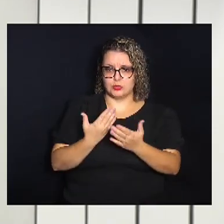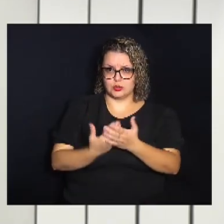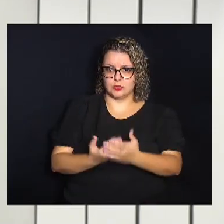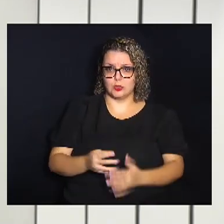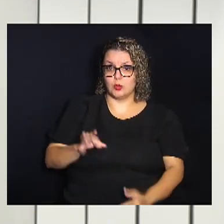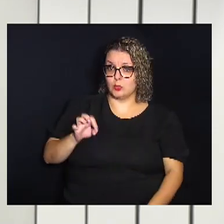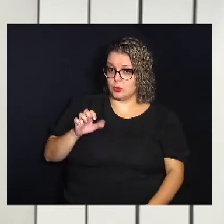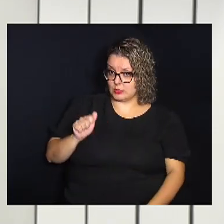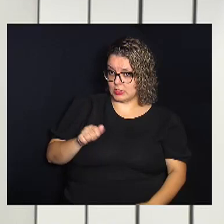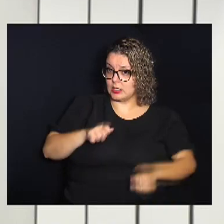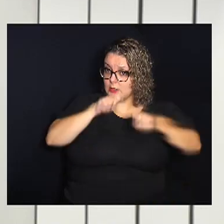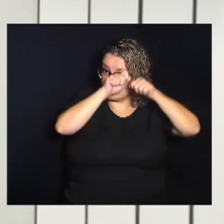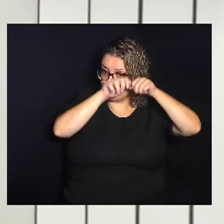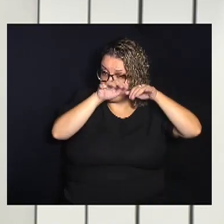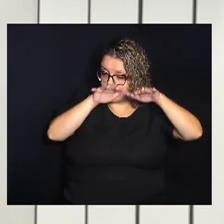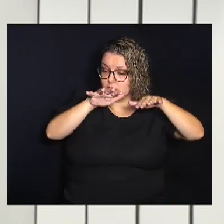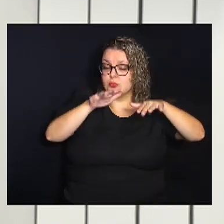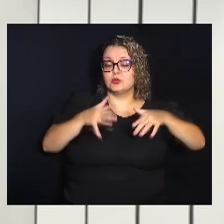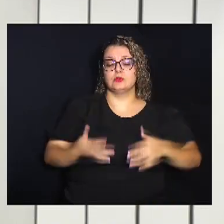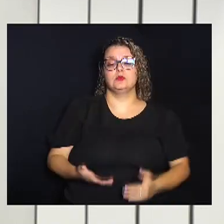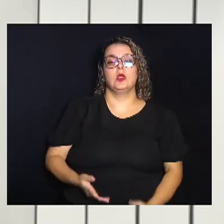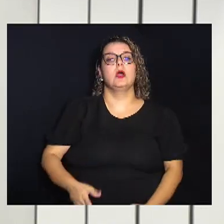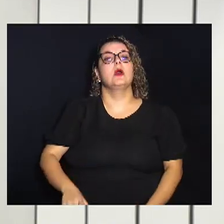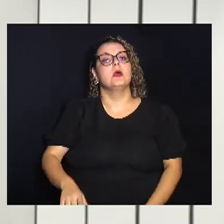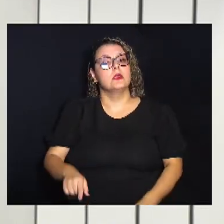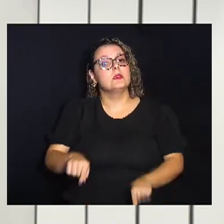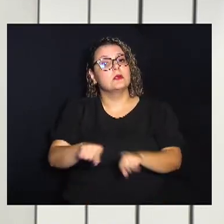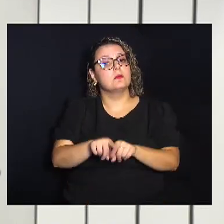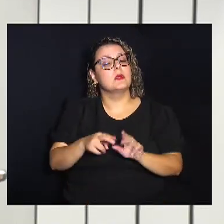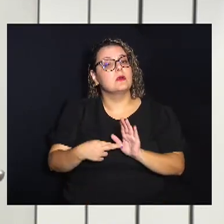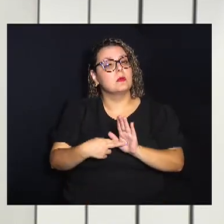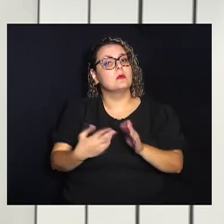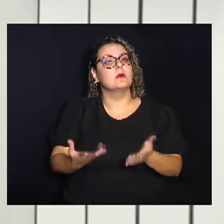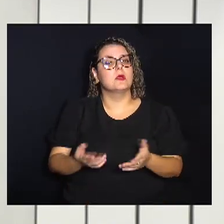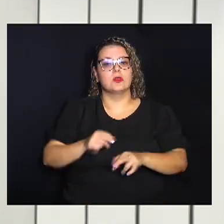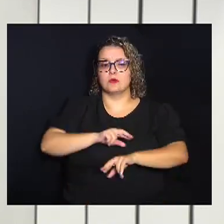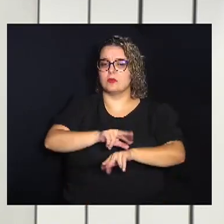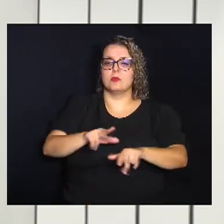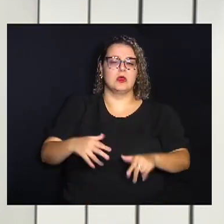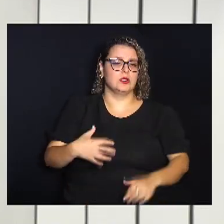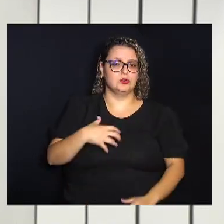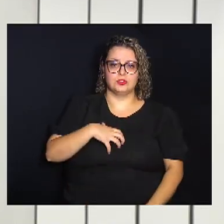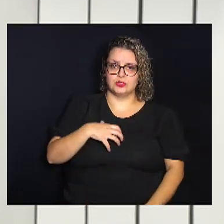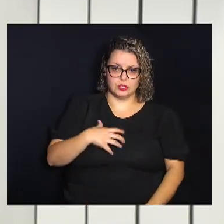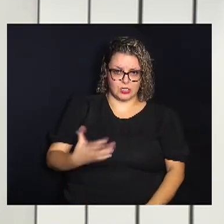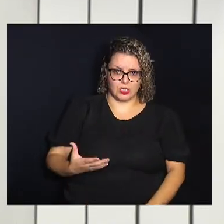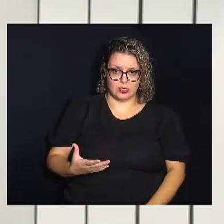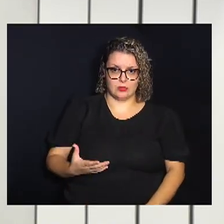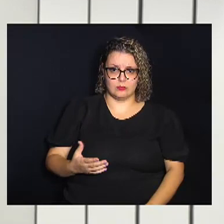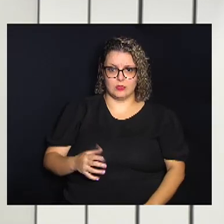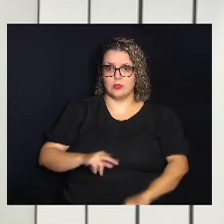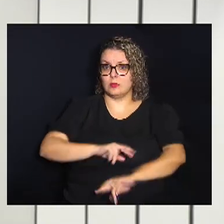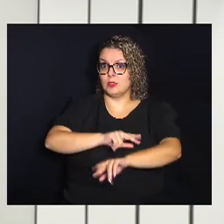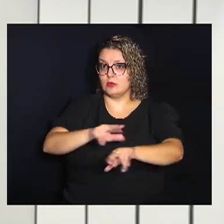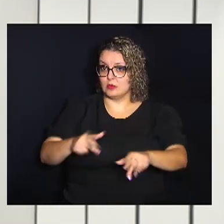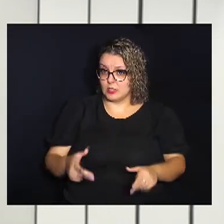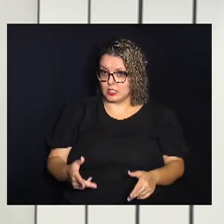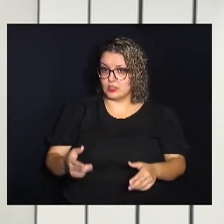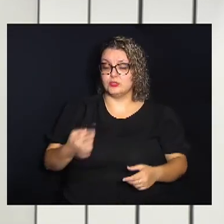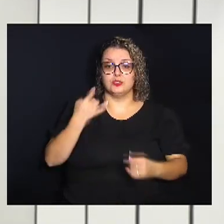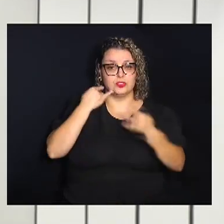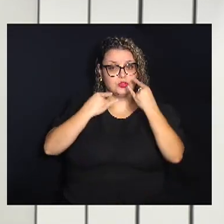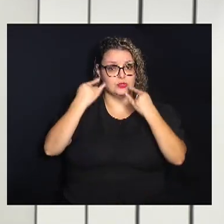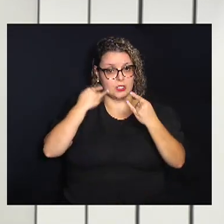TEA, transtorno do espectro autista, se refere a uma série de condições e por uma gama estreita de